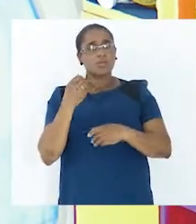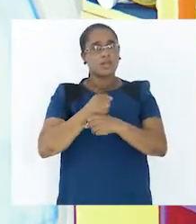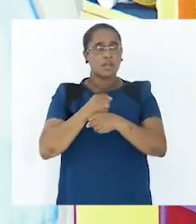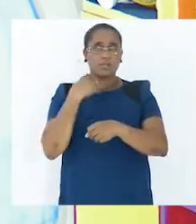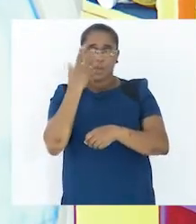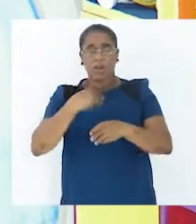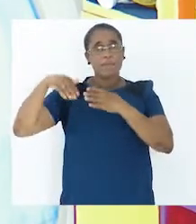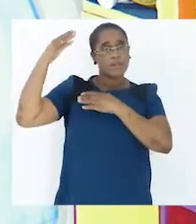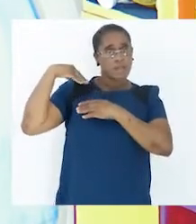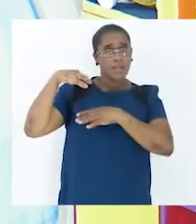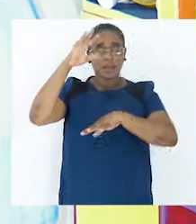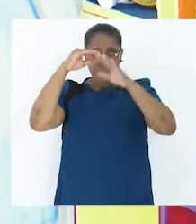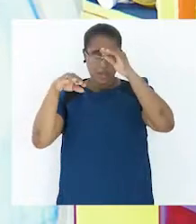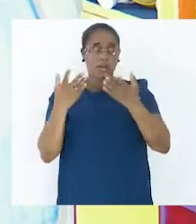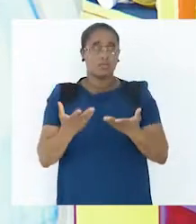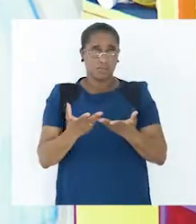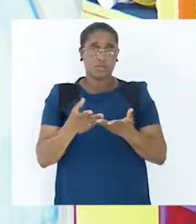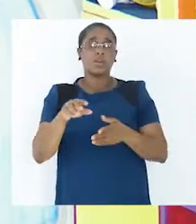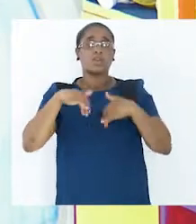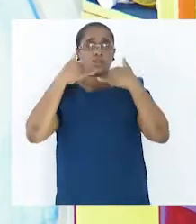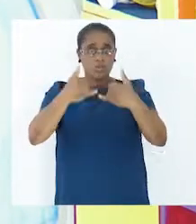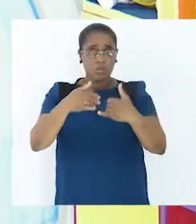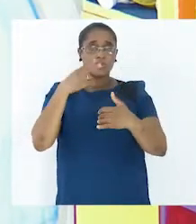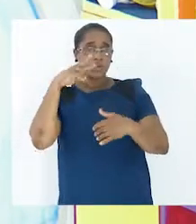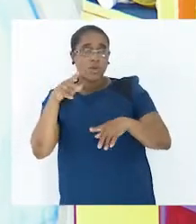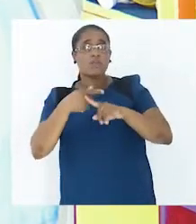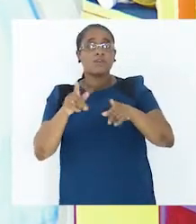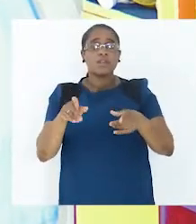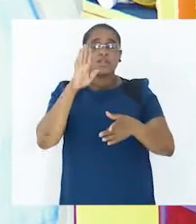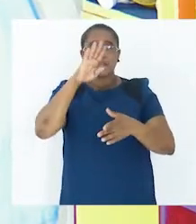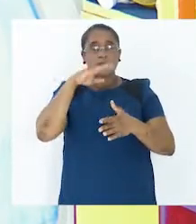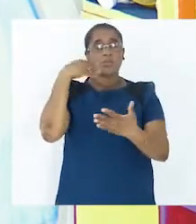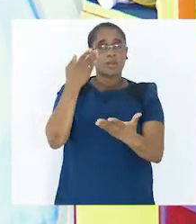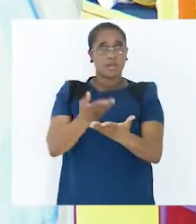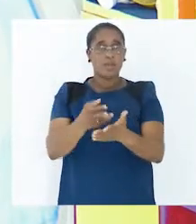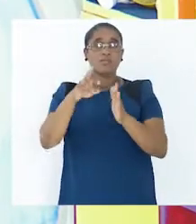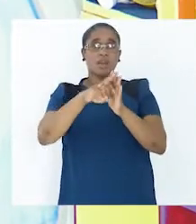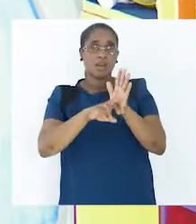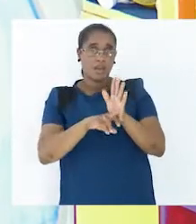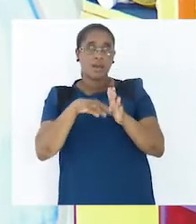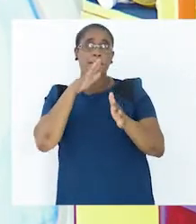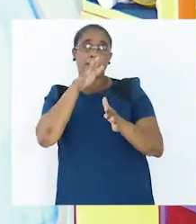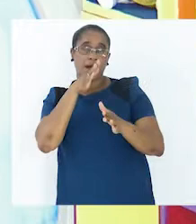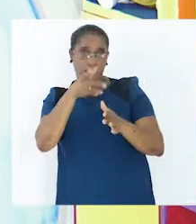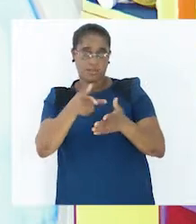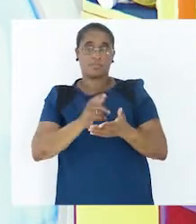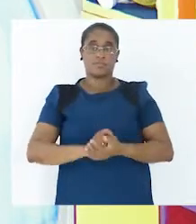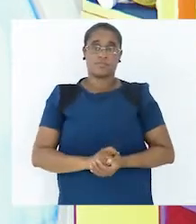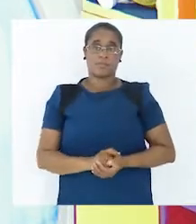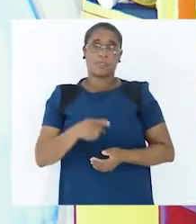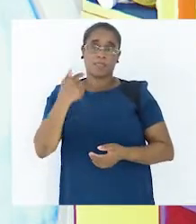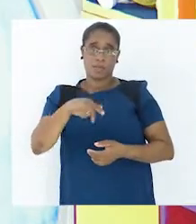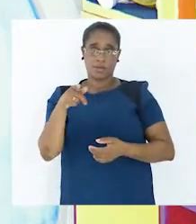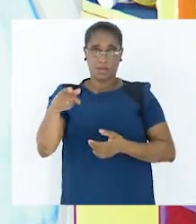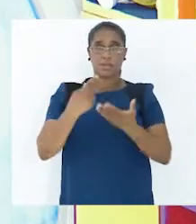aprendemos, e depois vamos ver a diferença se nós aplicarmos a regra prática, que é o tal caso notável. Temos aqui